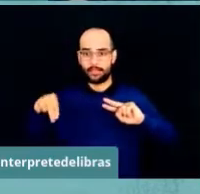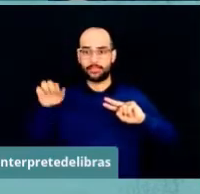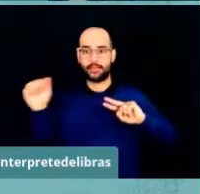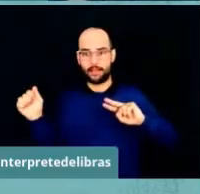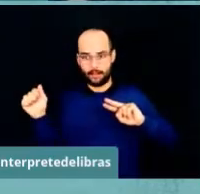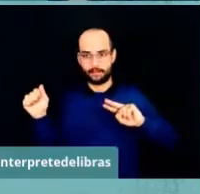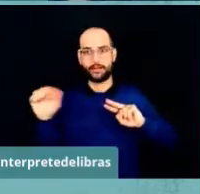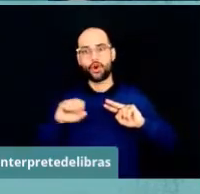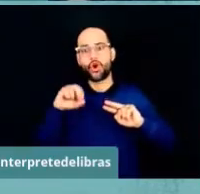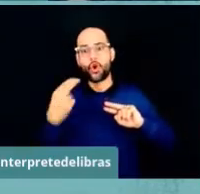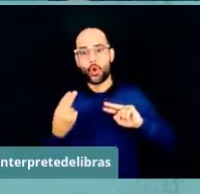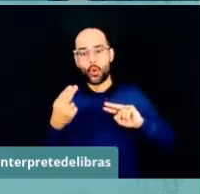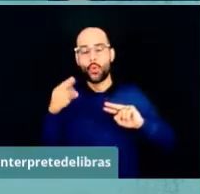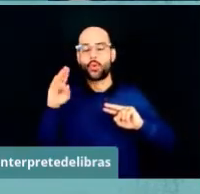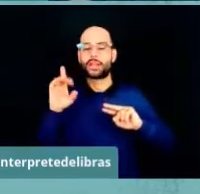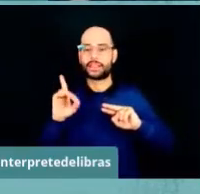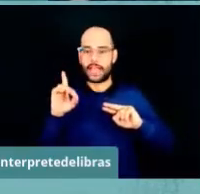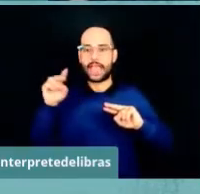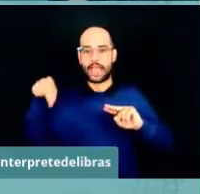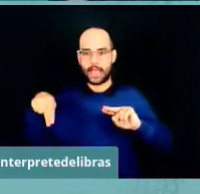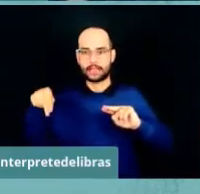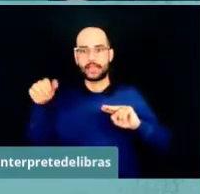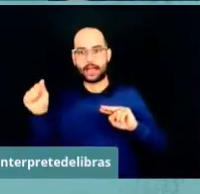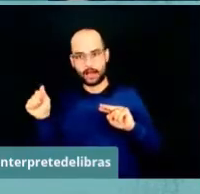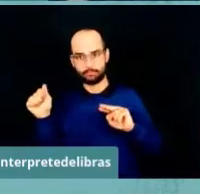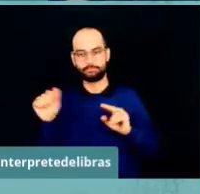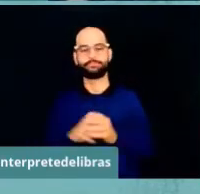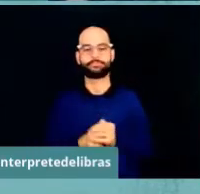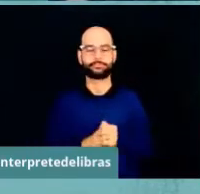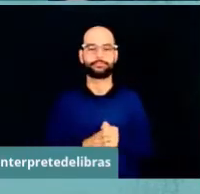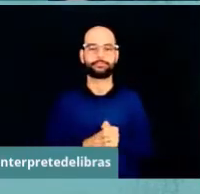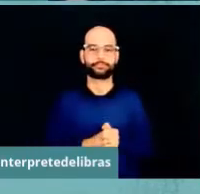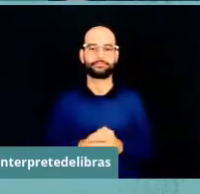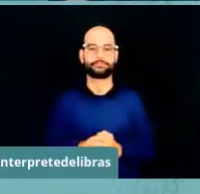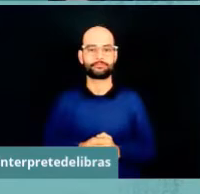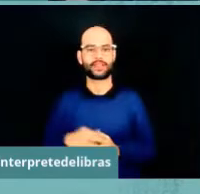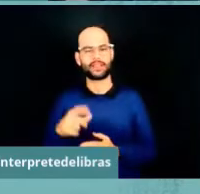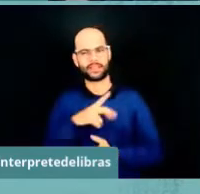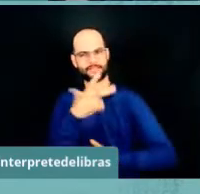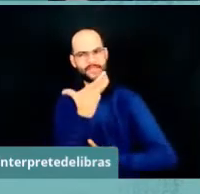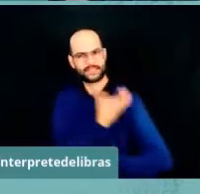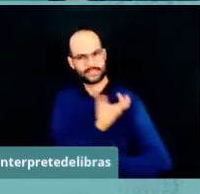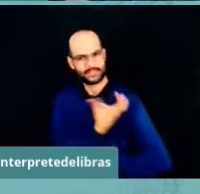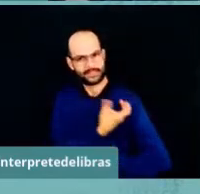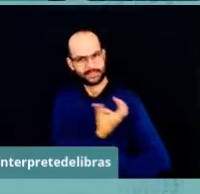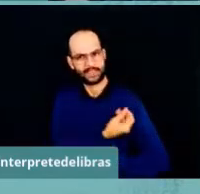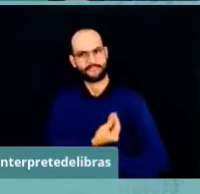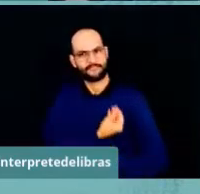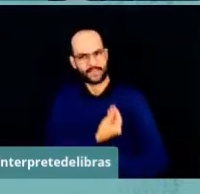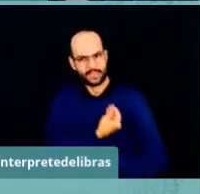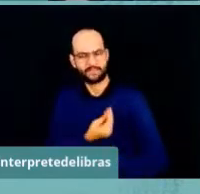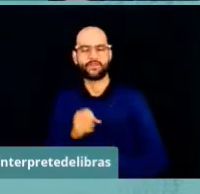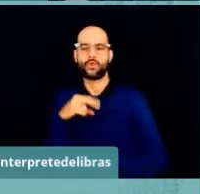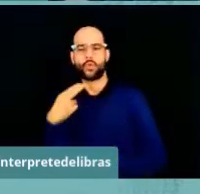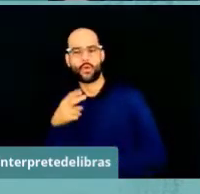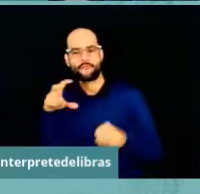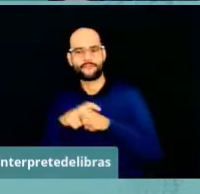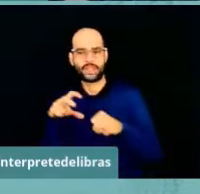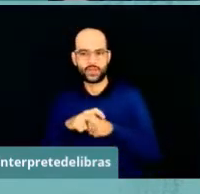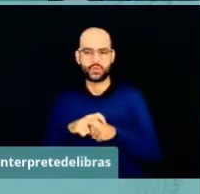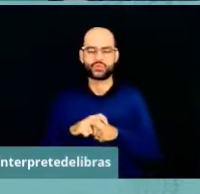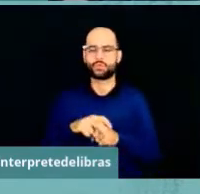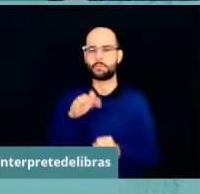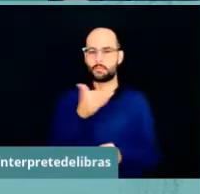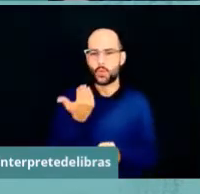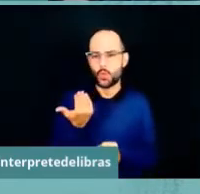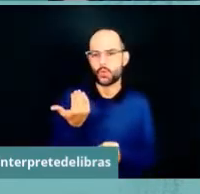uma técnica, de fato, mais moderna. As vacinas de vírus inativados, vírus vivos, vetor viral, e que usam